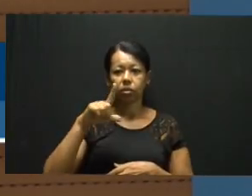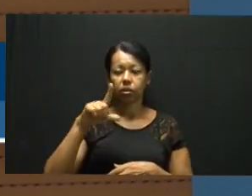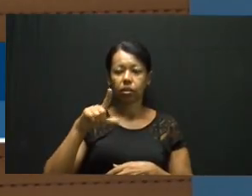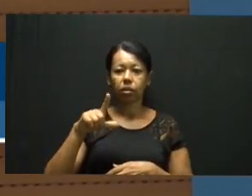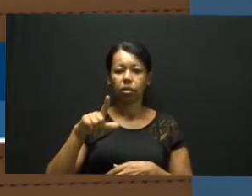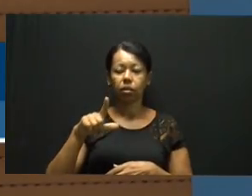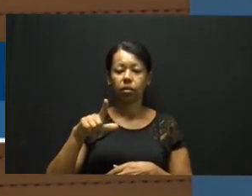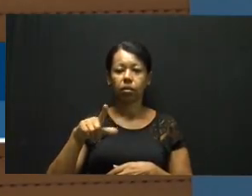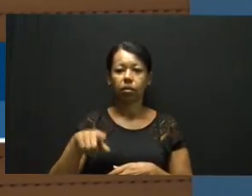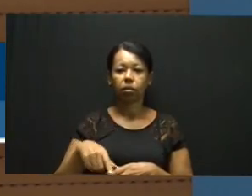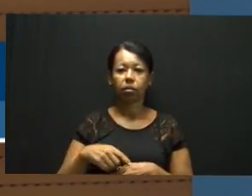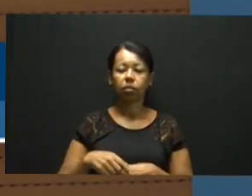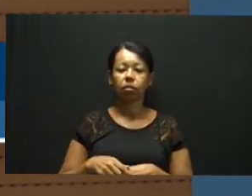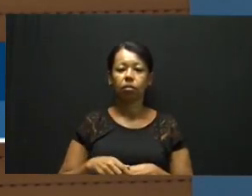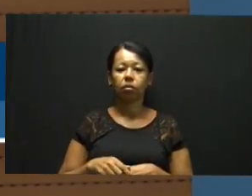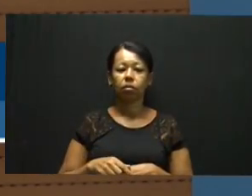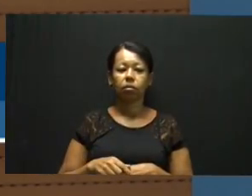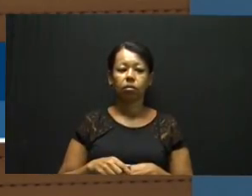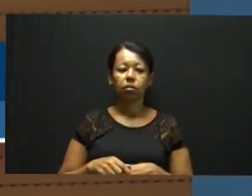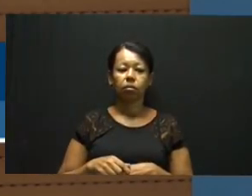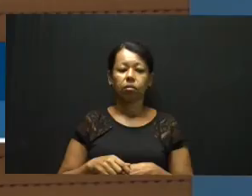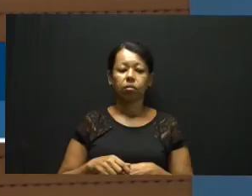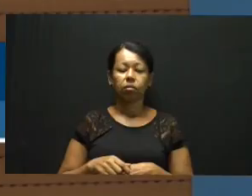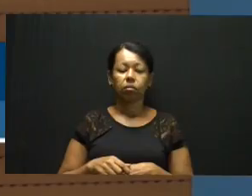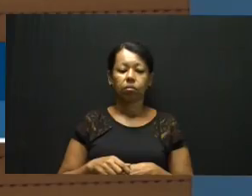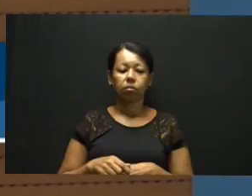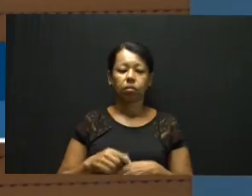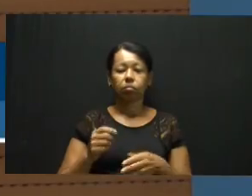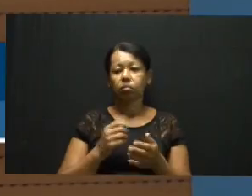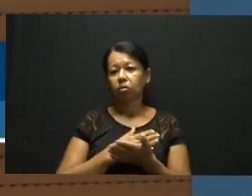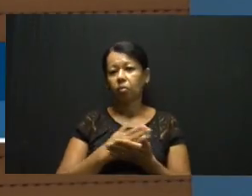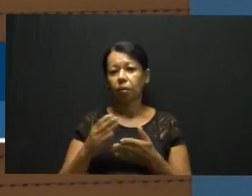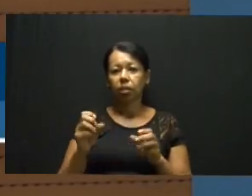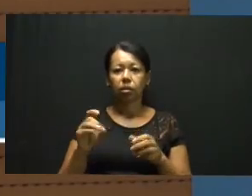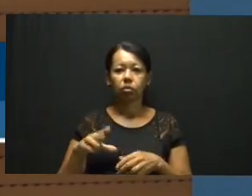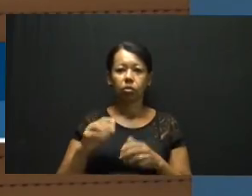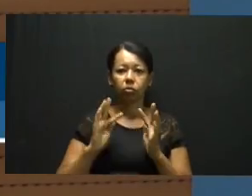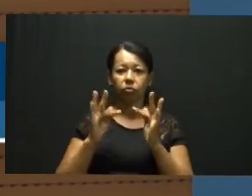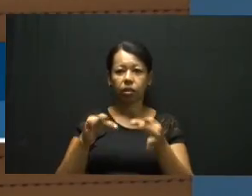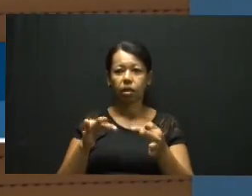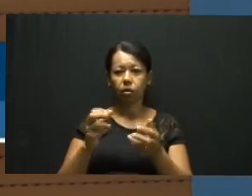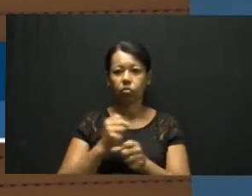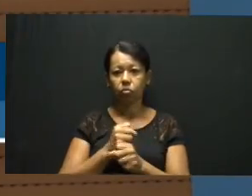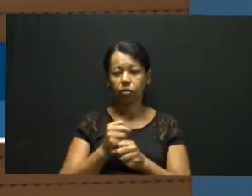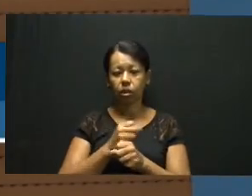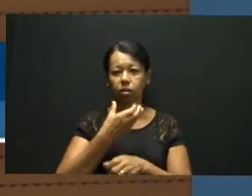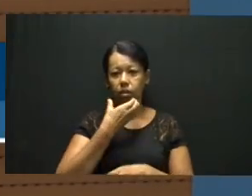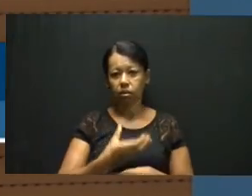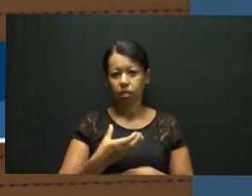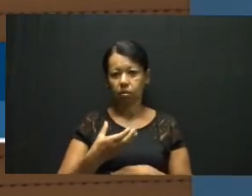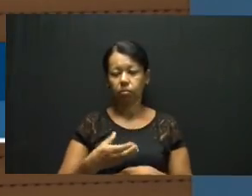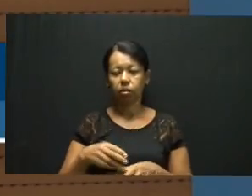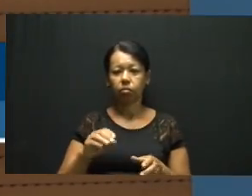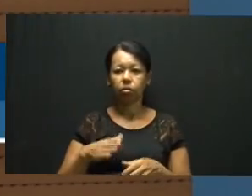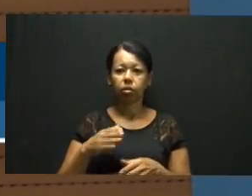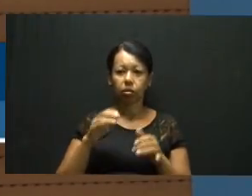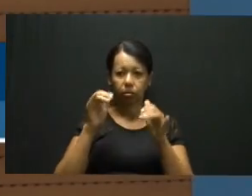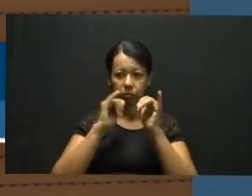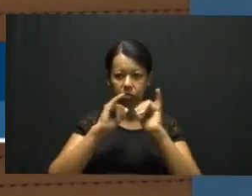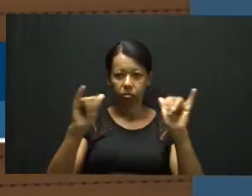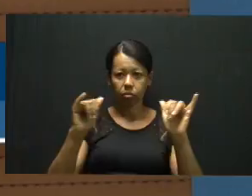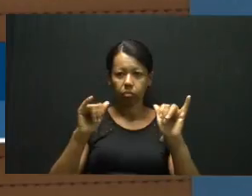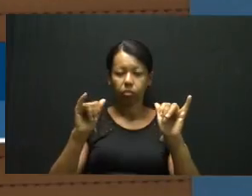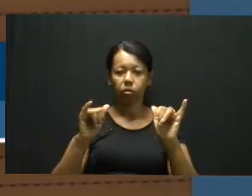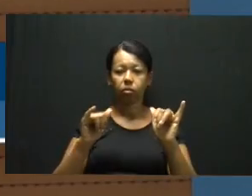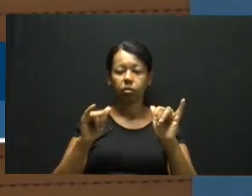de concorrências públicas, né, normalmente só é aberto no final do ano, em dezembro. Né. E nesse momento em que se publicou uma matéria no Jornal Tribuna,